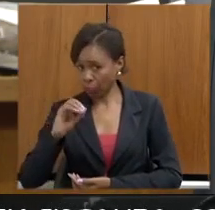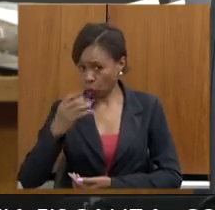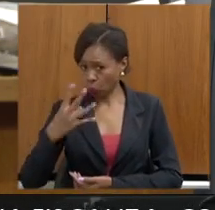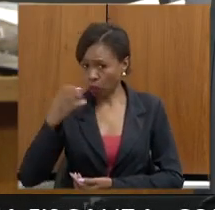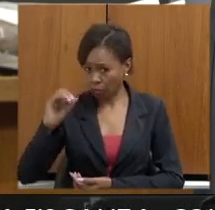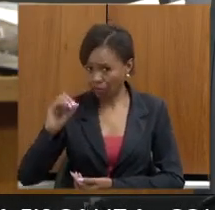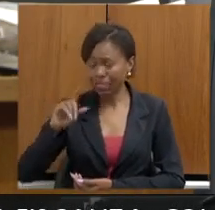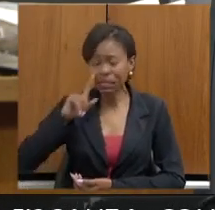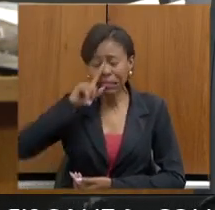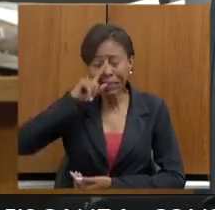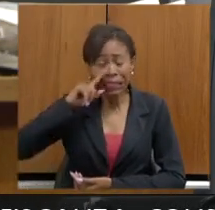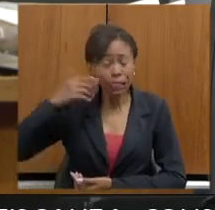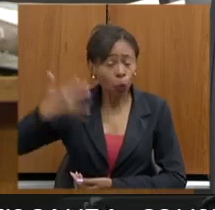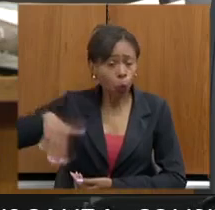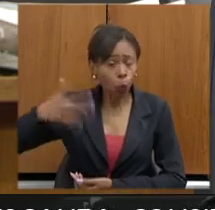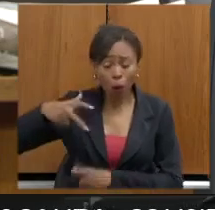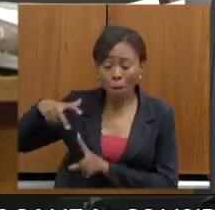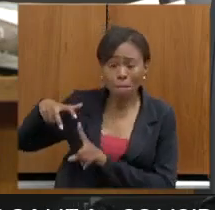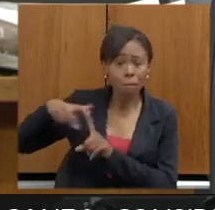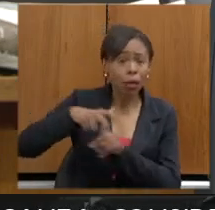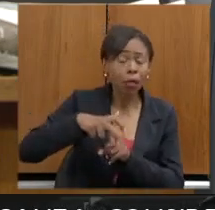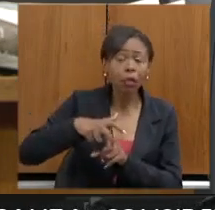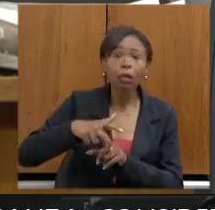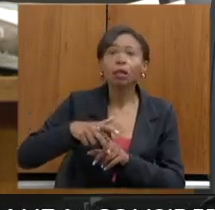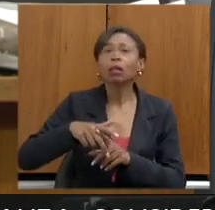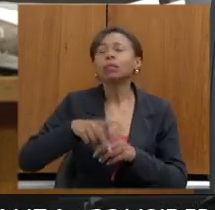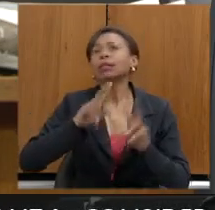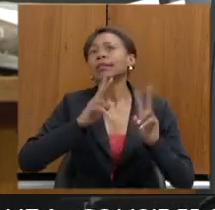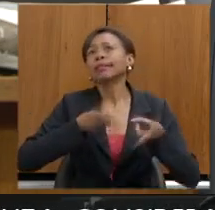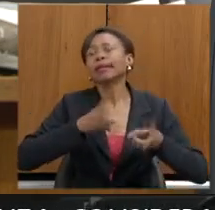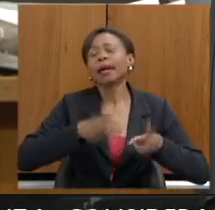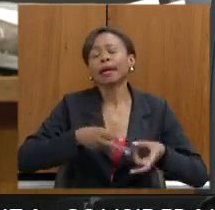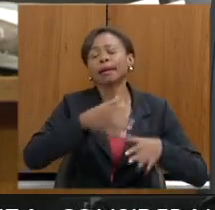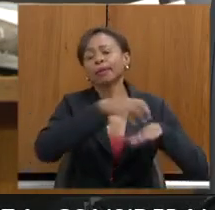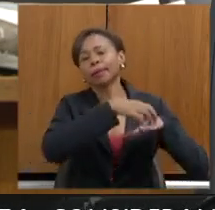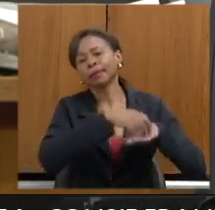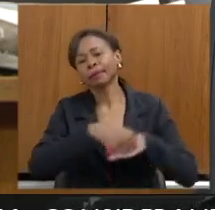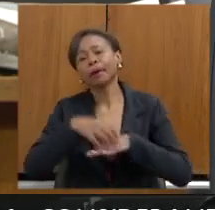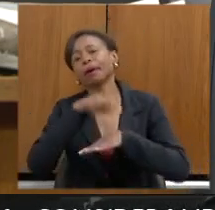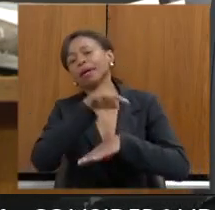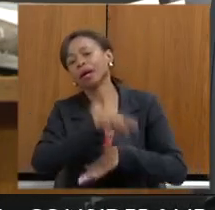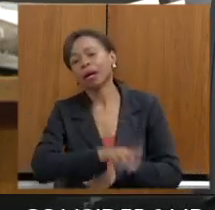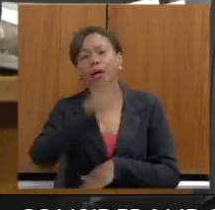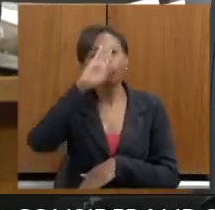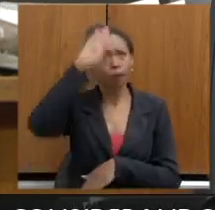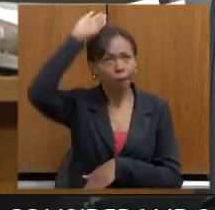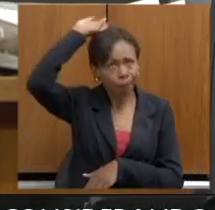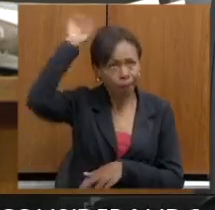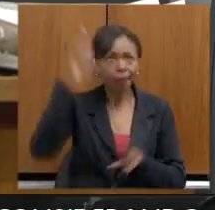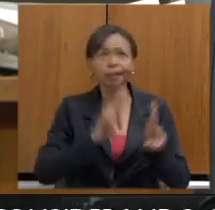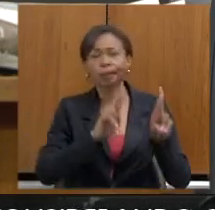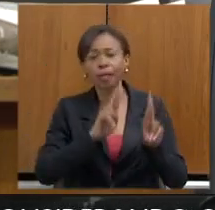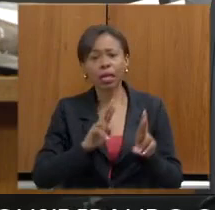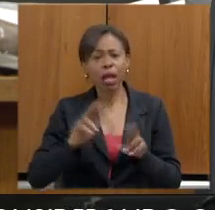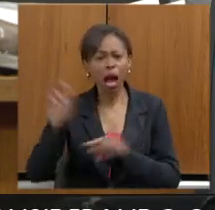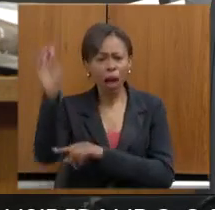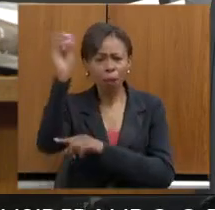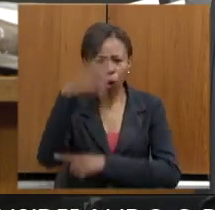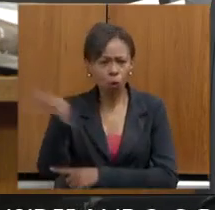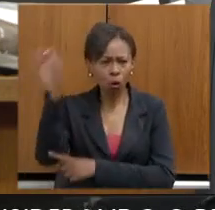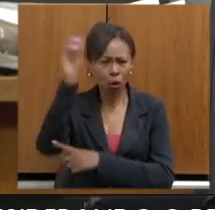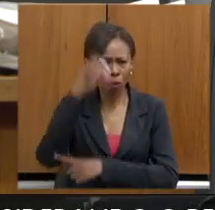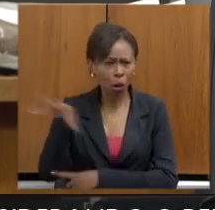acidentes cai tudo no colo dos Bombeiros né adianta chamar âmbula ambulância da concessionária vai resolver